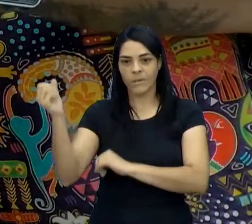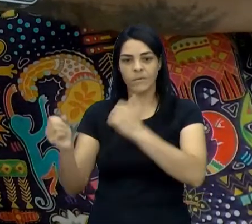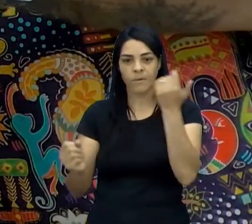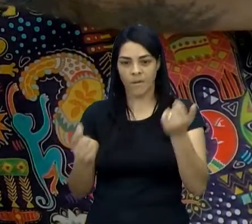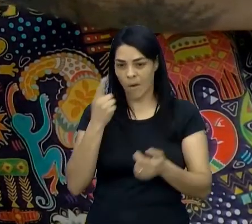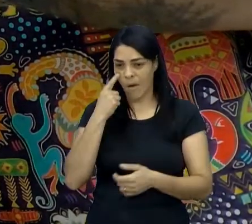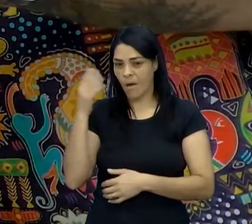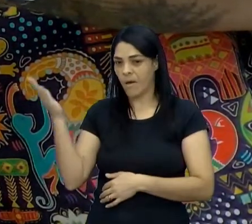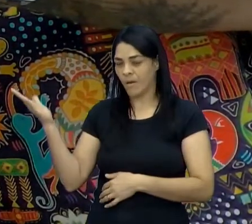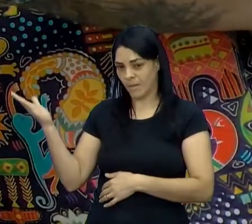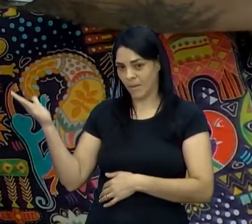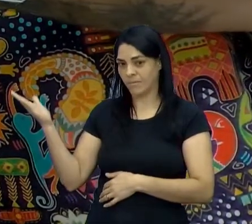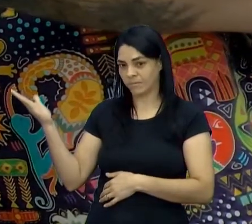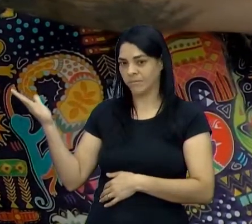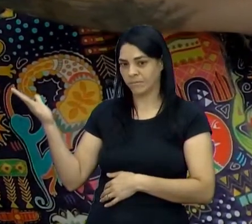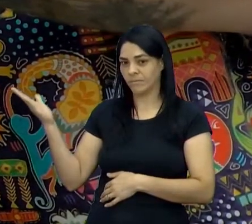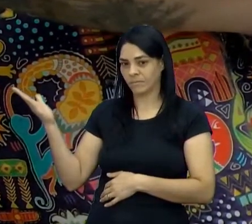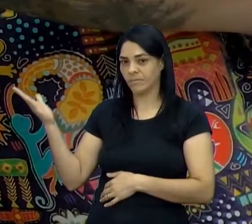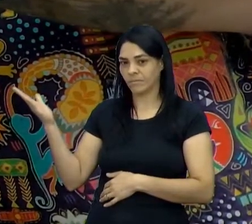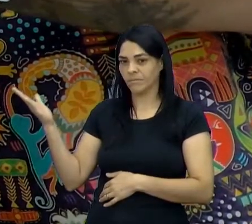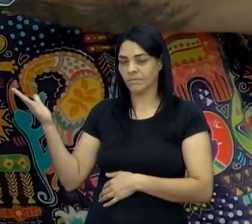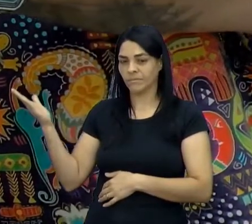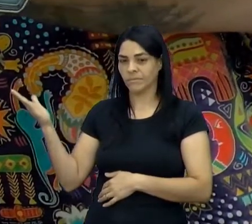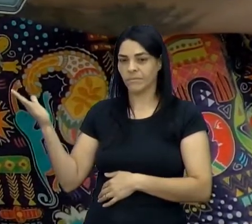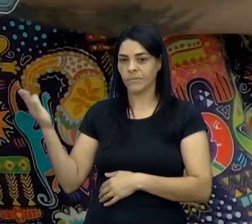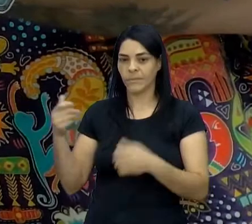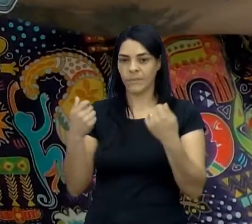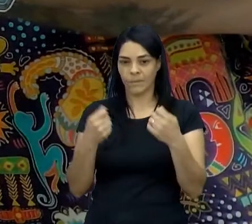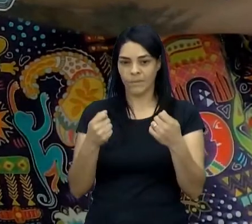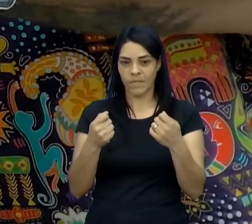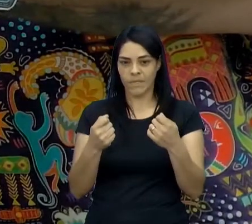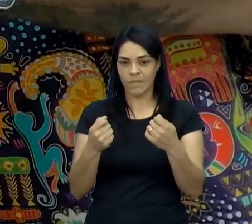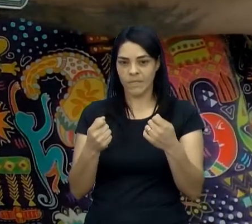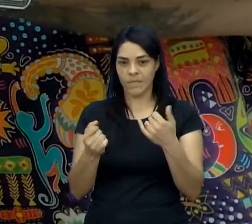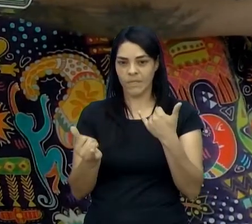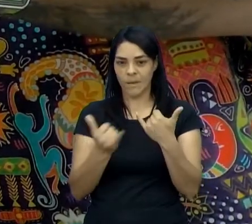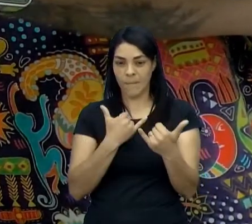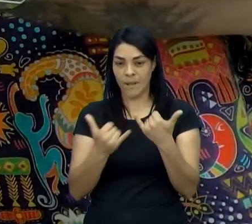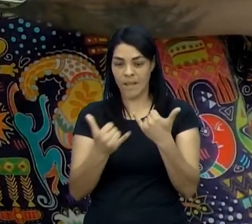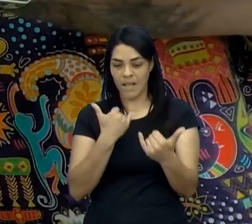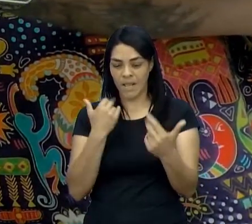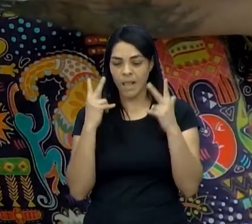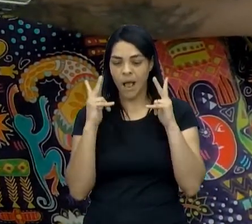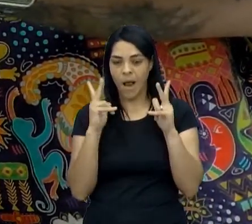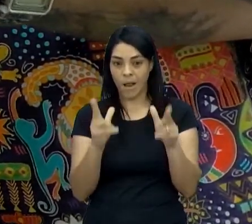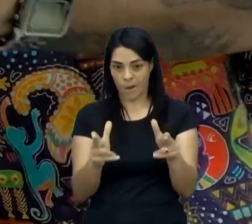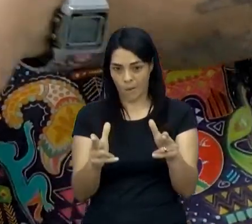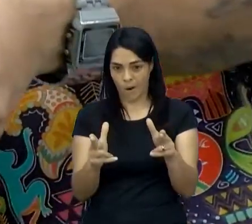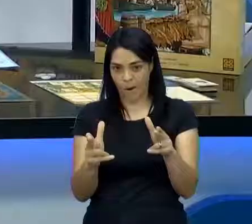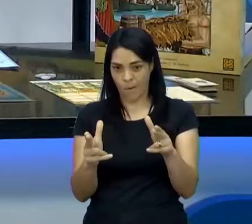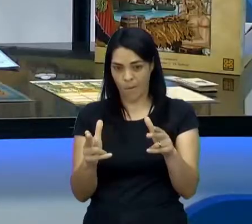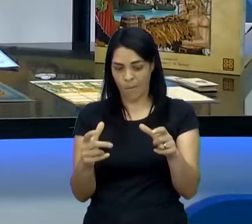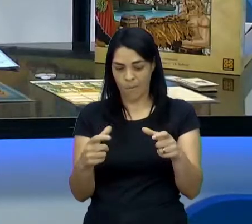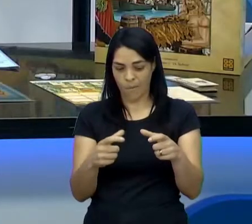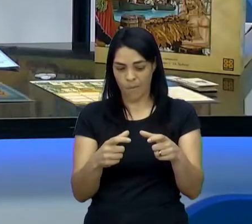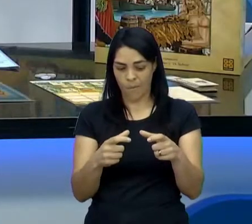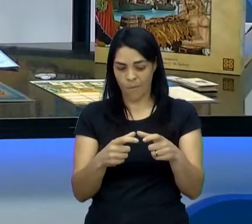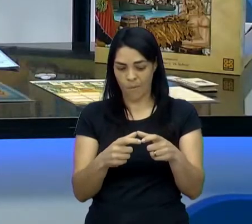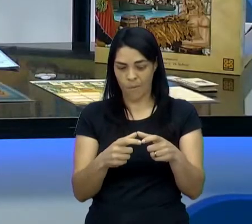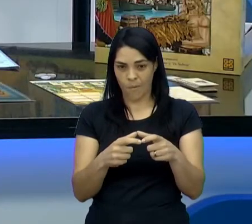exemplo. Colocar campo com campo, ligar o campo de qualquer forma que eu quiser, os campos ficando